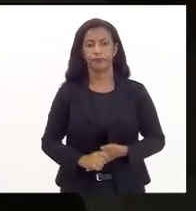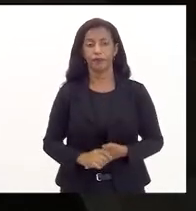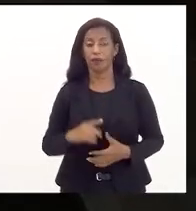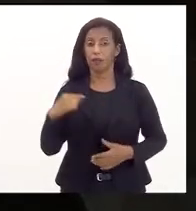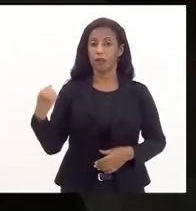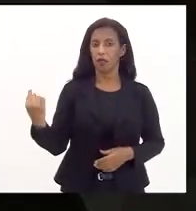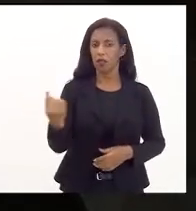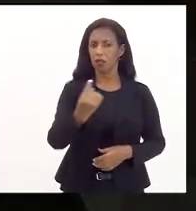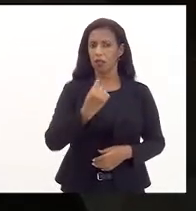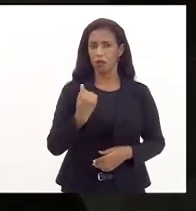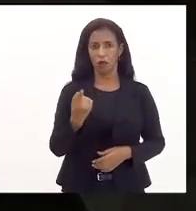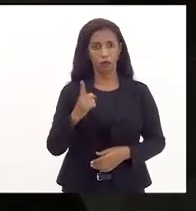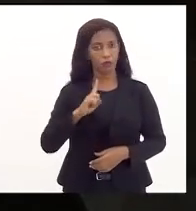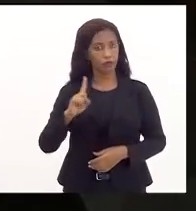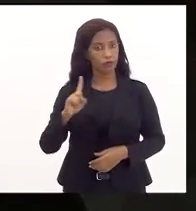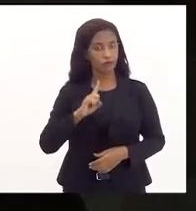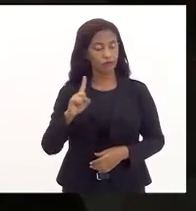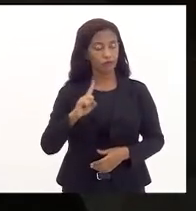nós não vamos